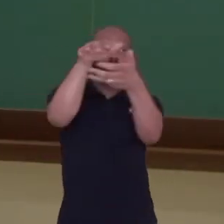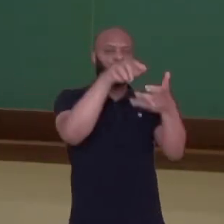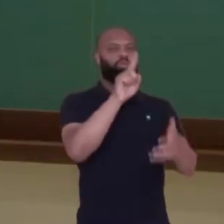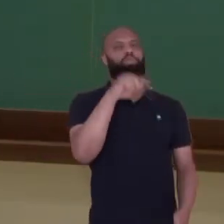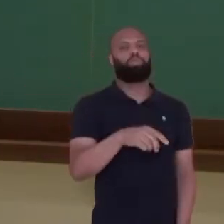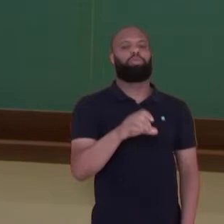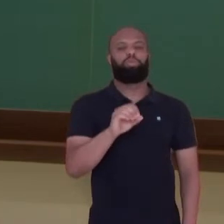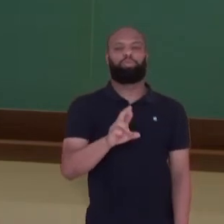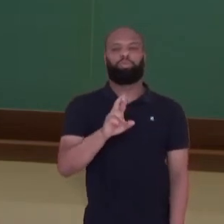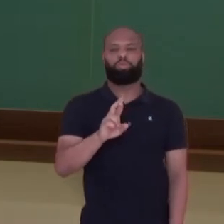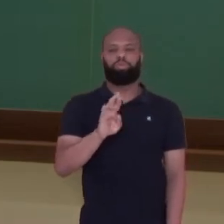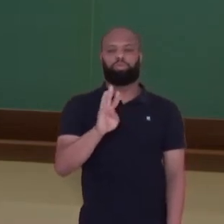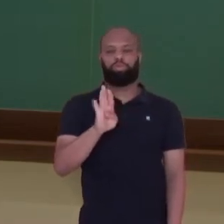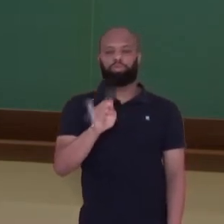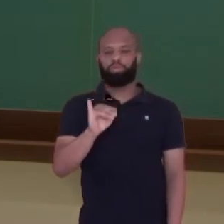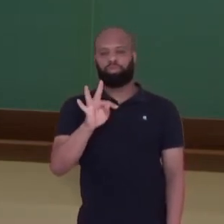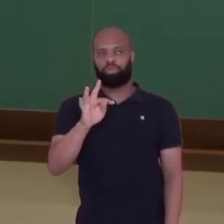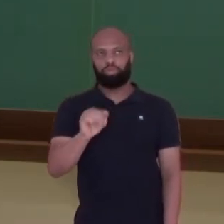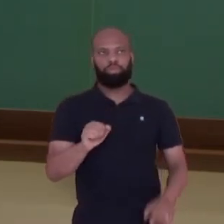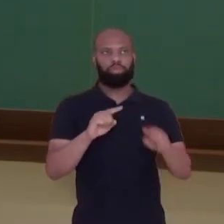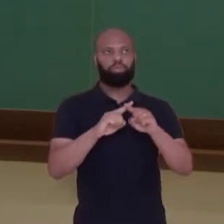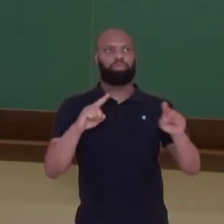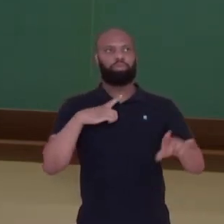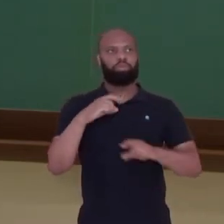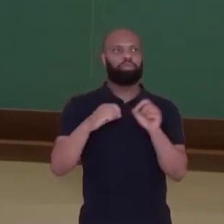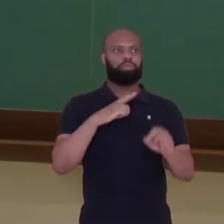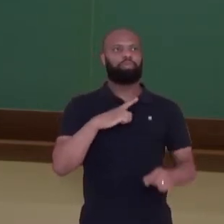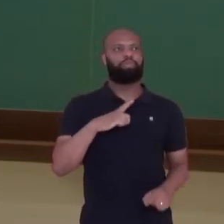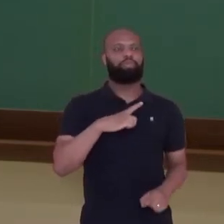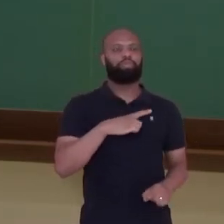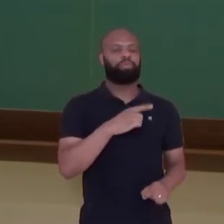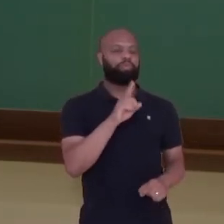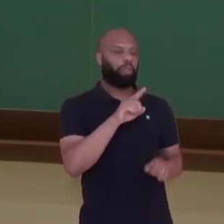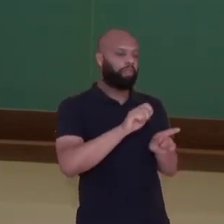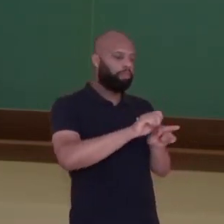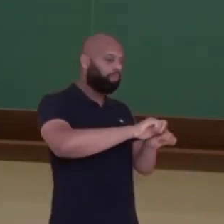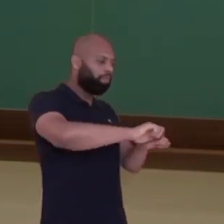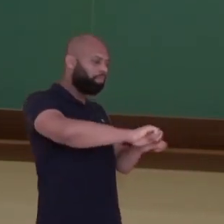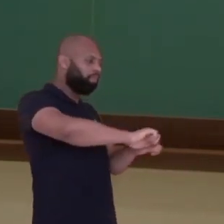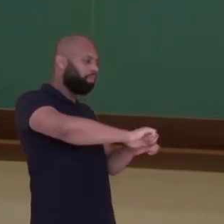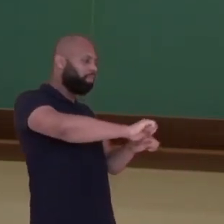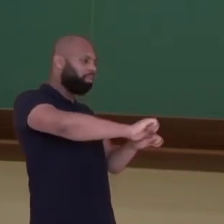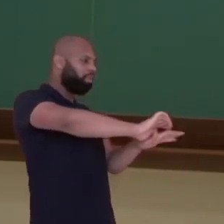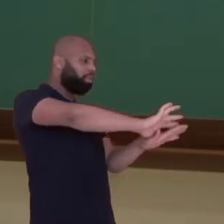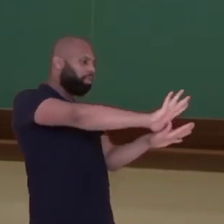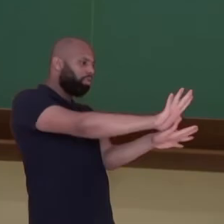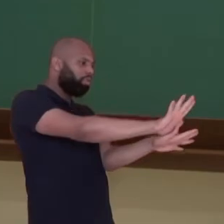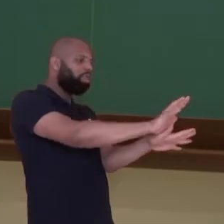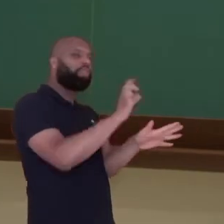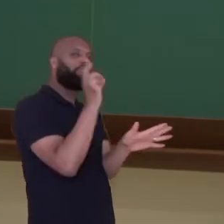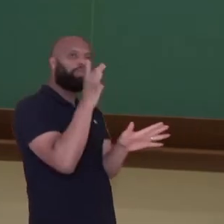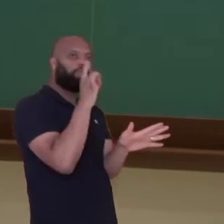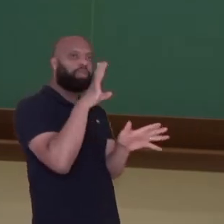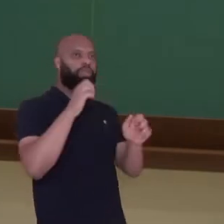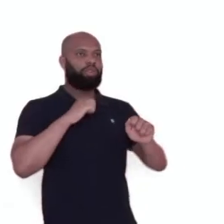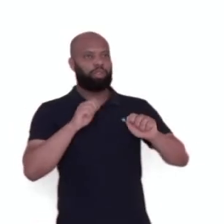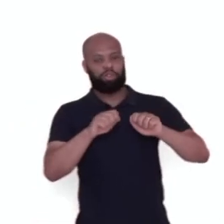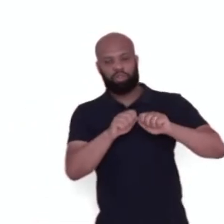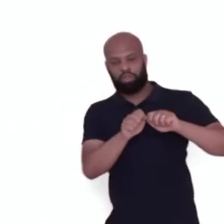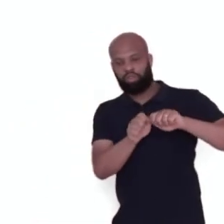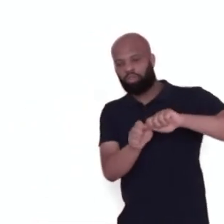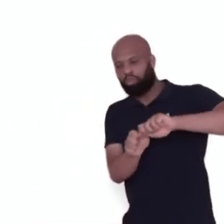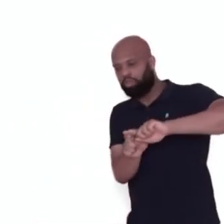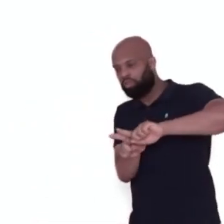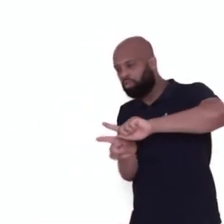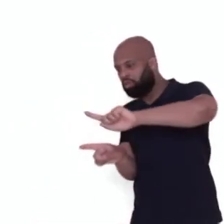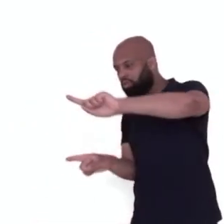órbita. Mas repare que nós temos uma área em verde e nós temos uma área em rosa. A área